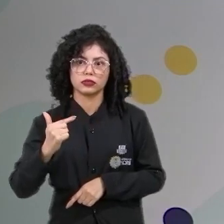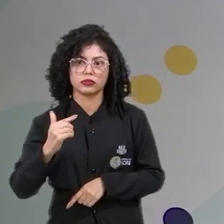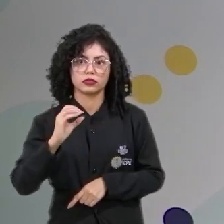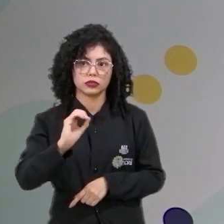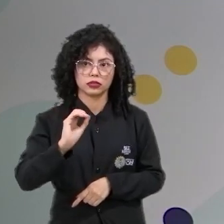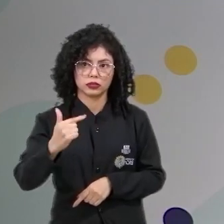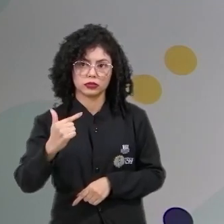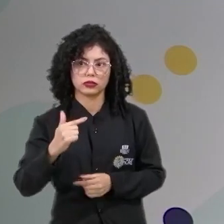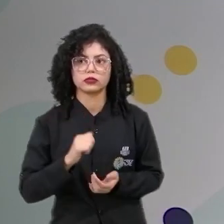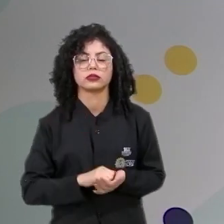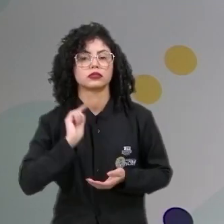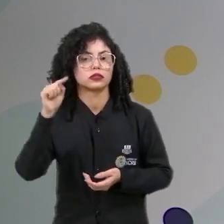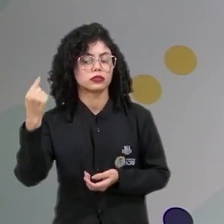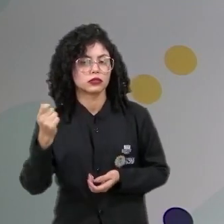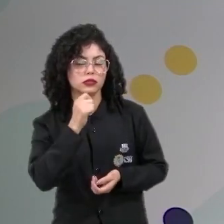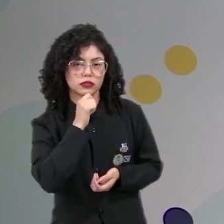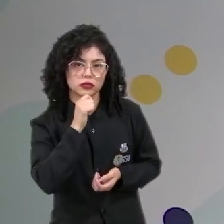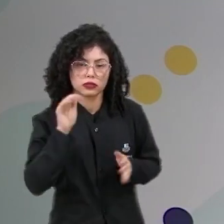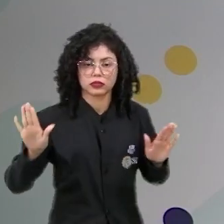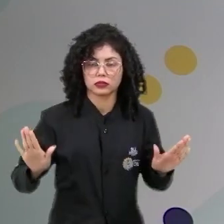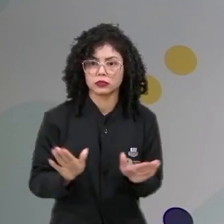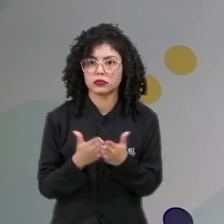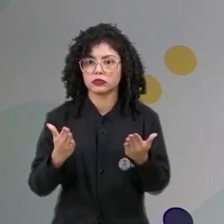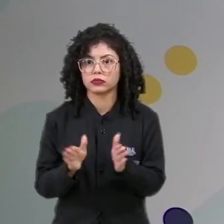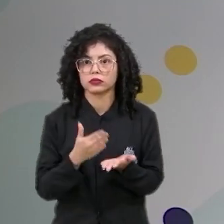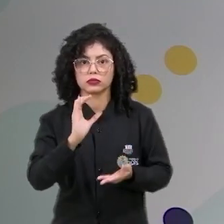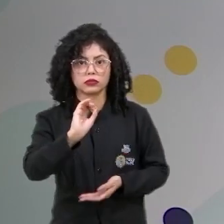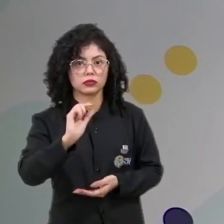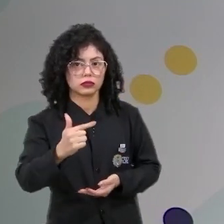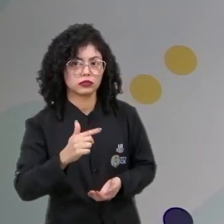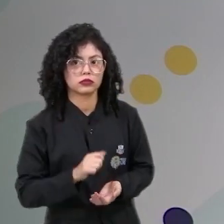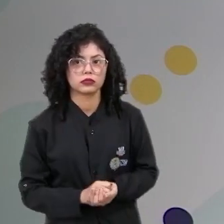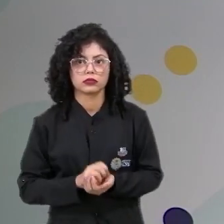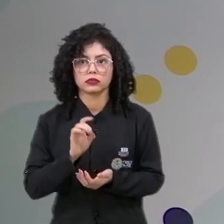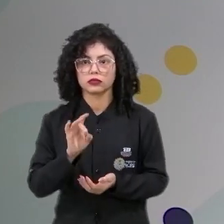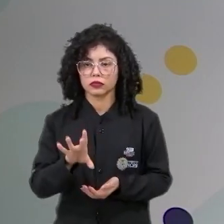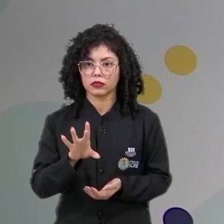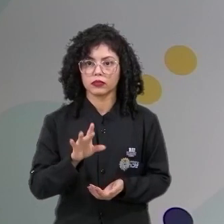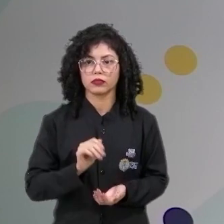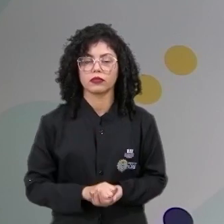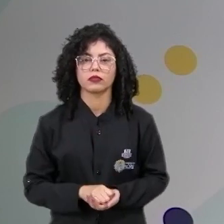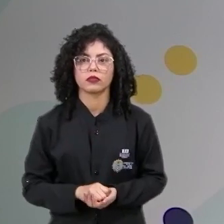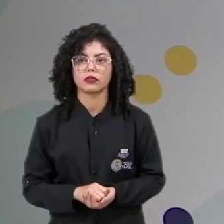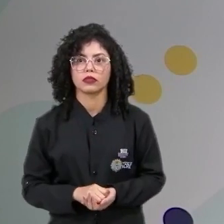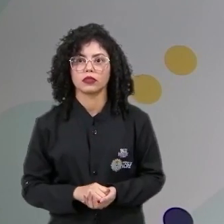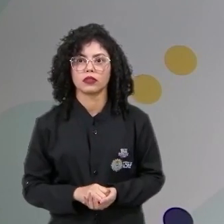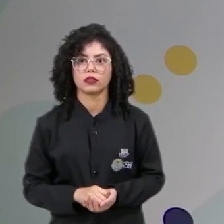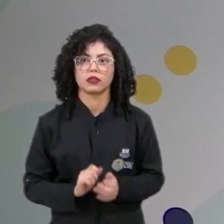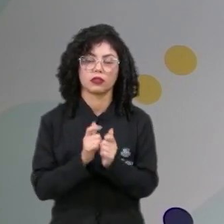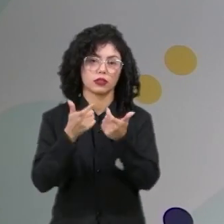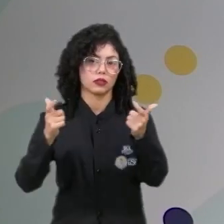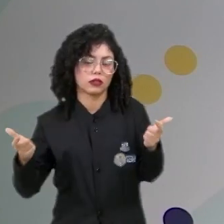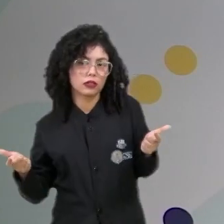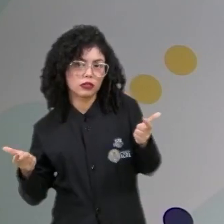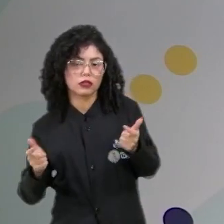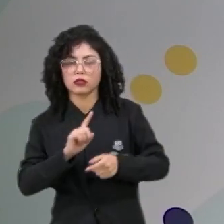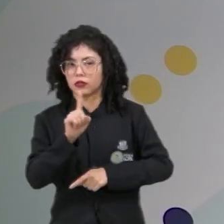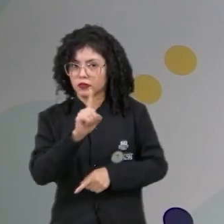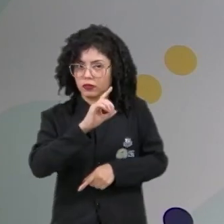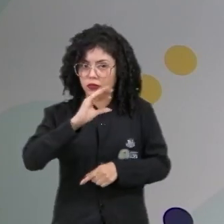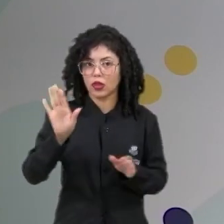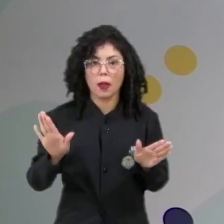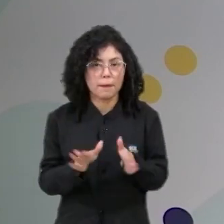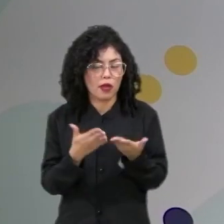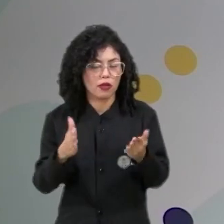é aquele que é pobre em oxigênio. Ele só é pobre em oxigênio. Não é que ele é cheio de dióxido de carbono. Não,